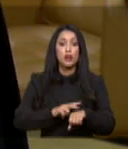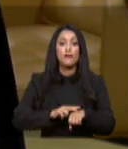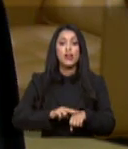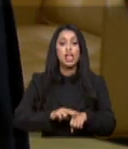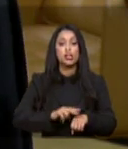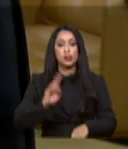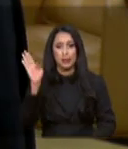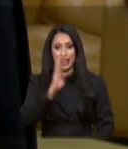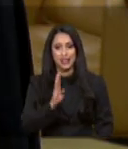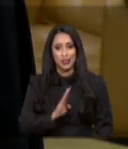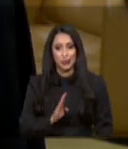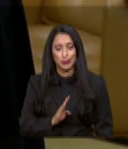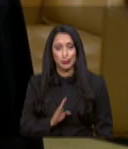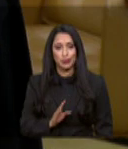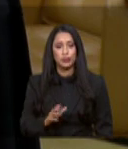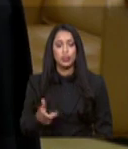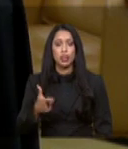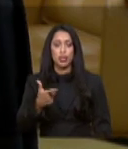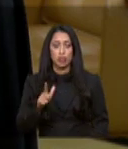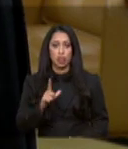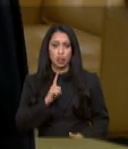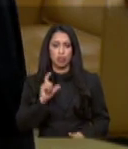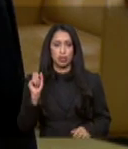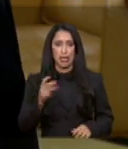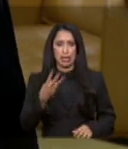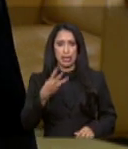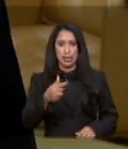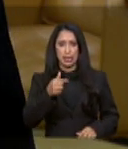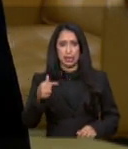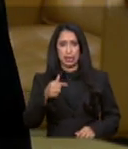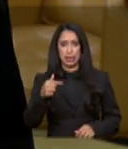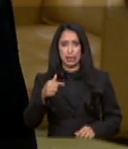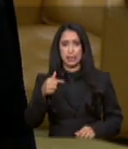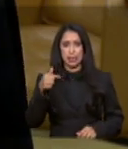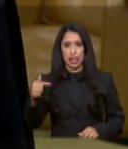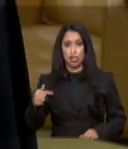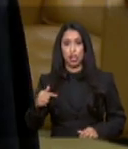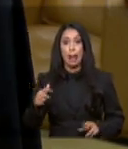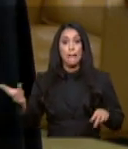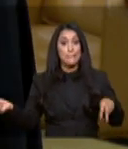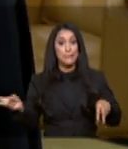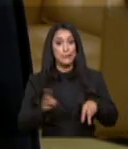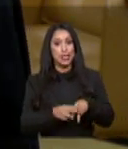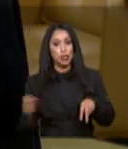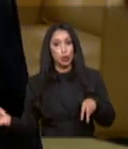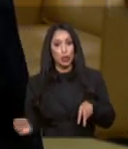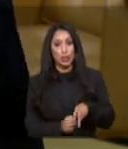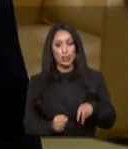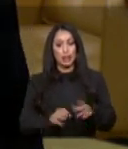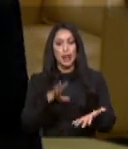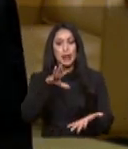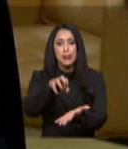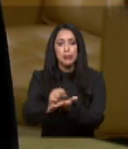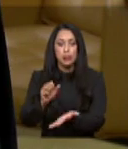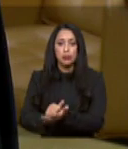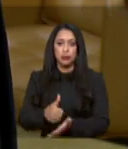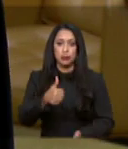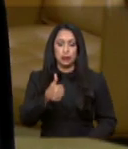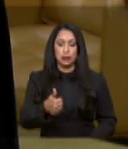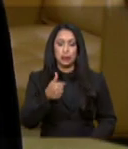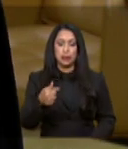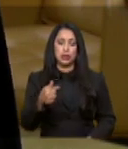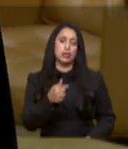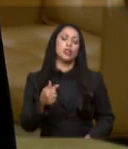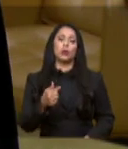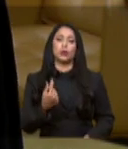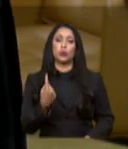Brasil. Entre outros resultados, gerou 337 prisões, apreensão de 751 quilos de